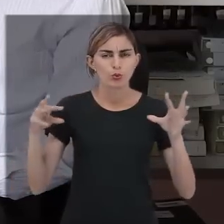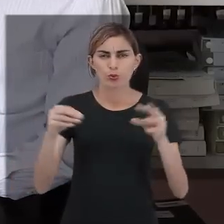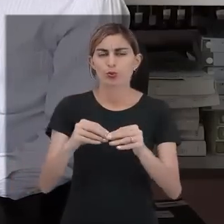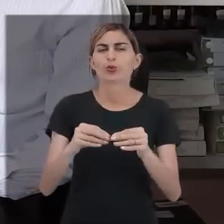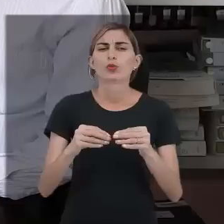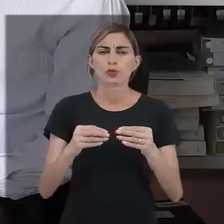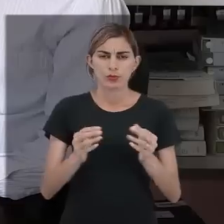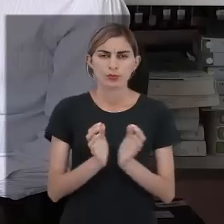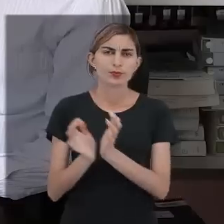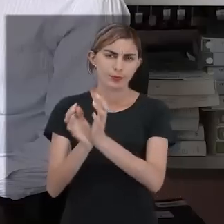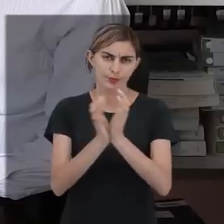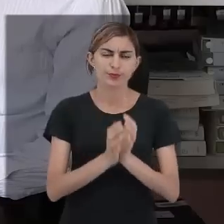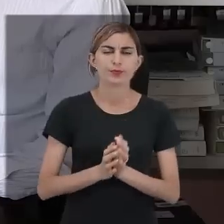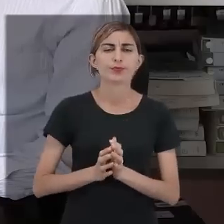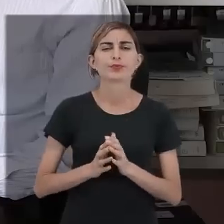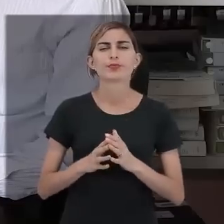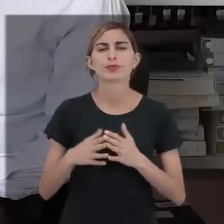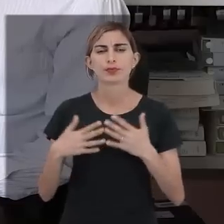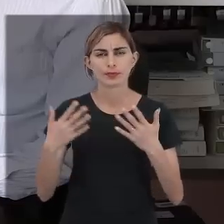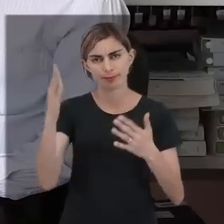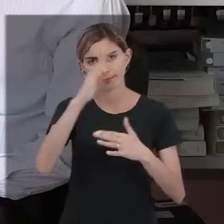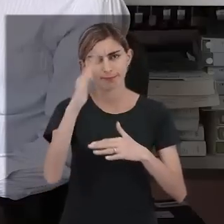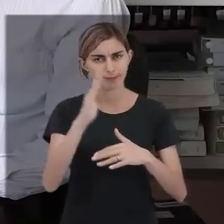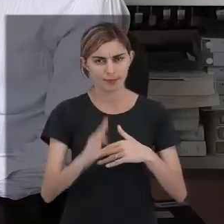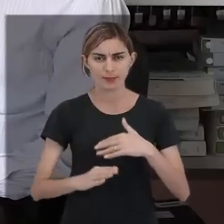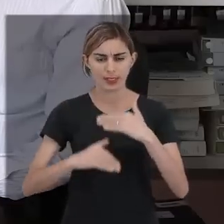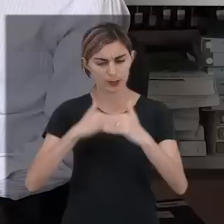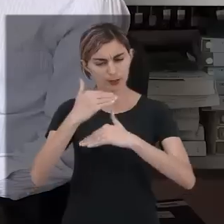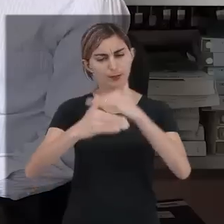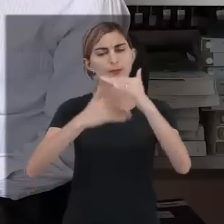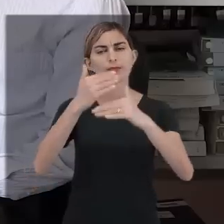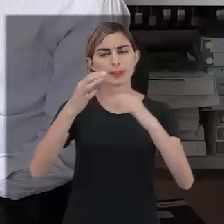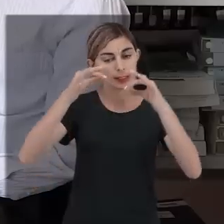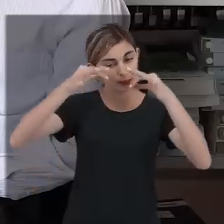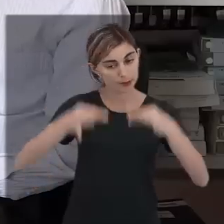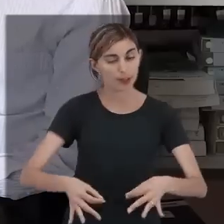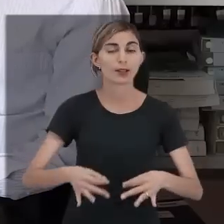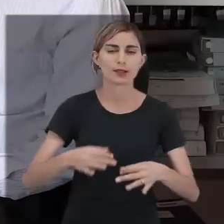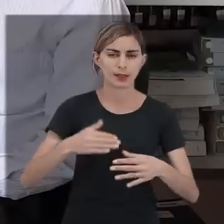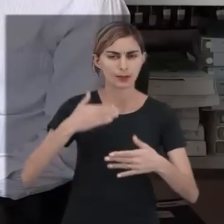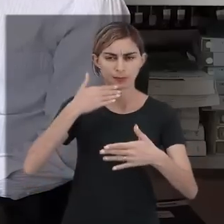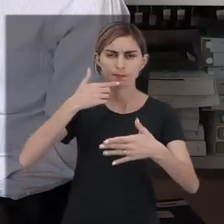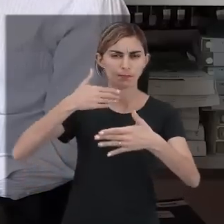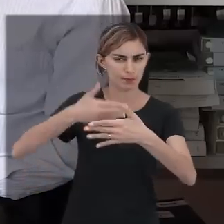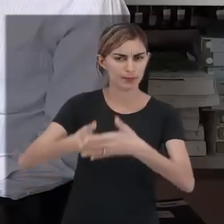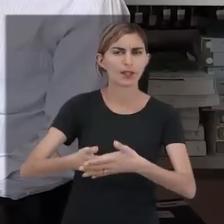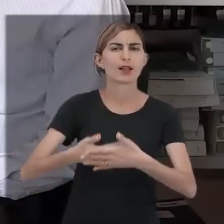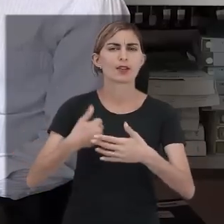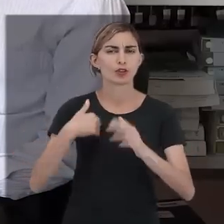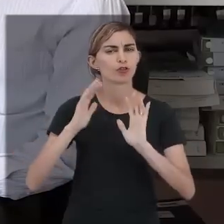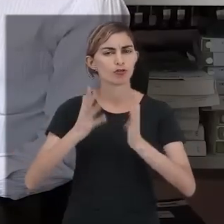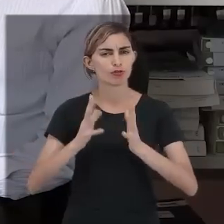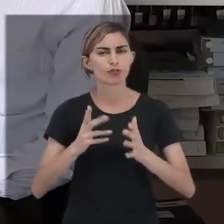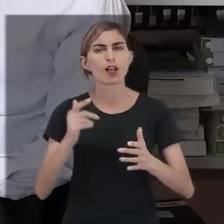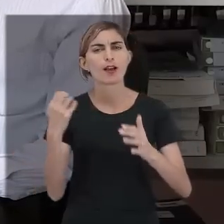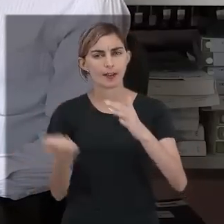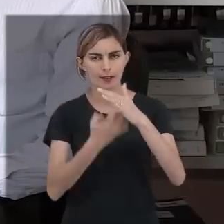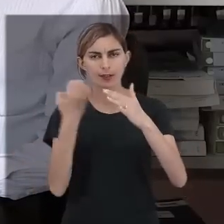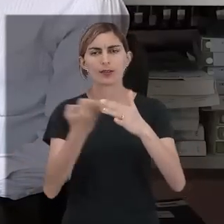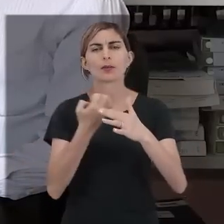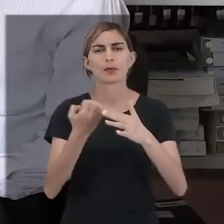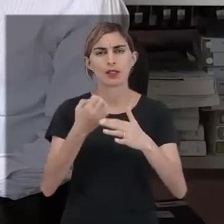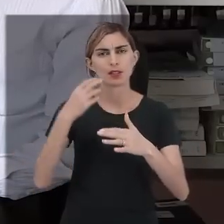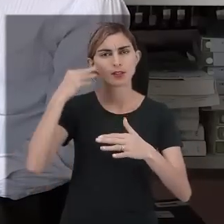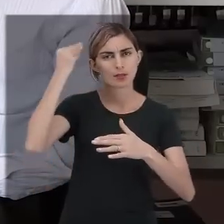de todos os tipos, tá? Então, o Brasil está caminhando para isso e tenho certeza que em breve já teremos empresas